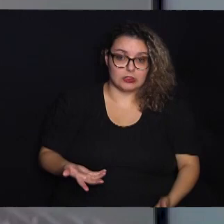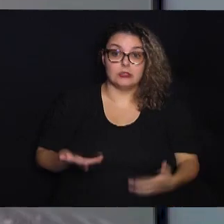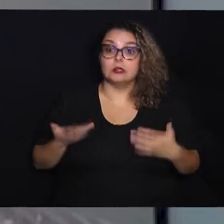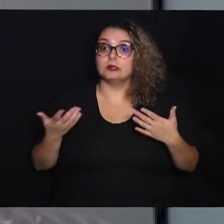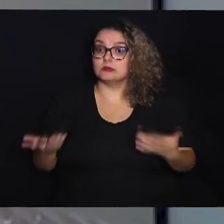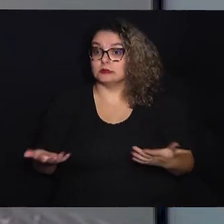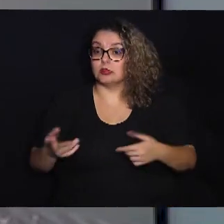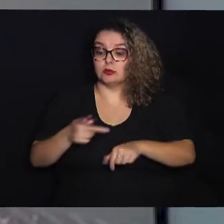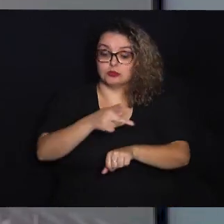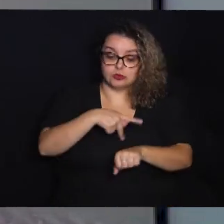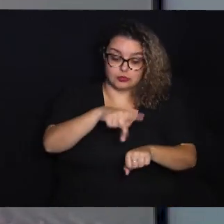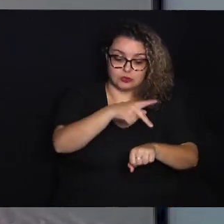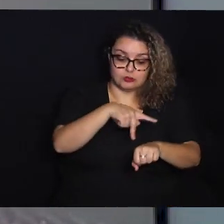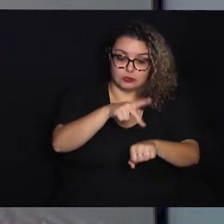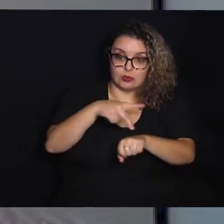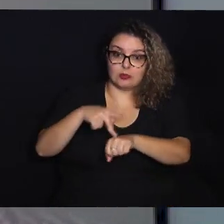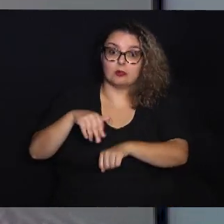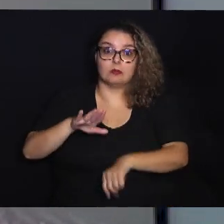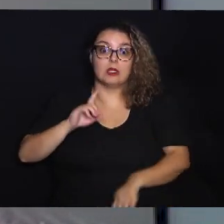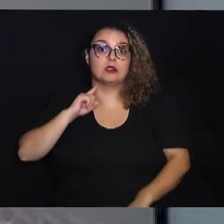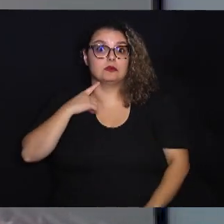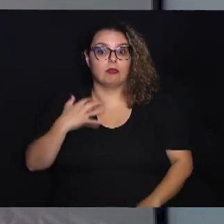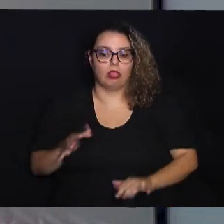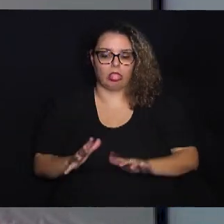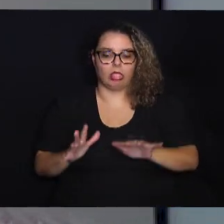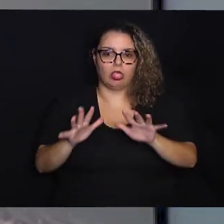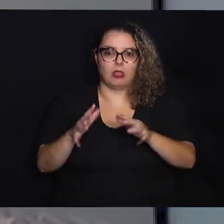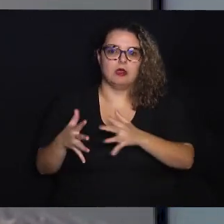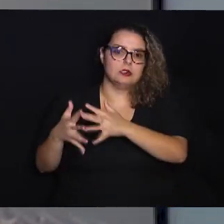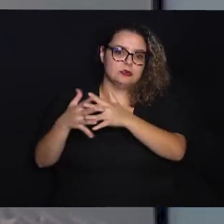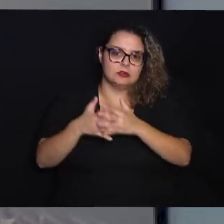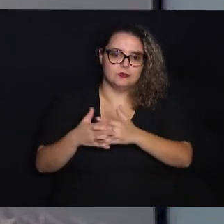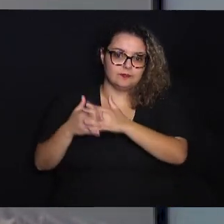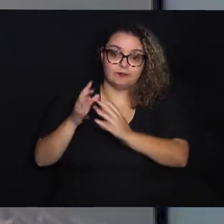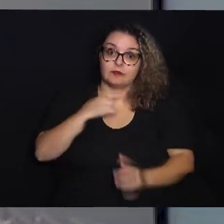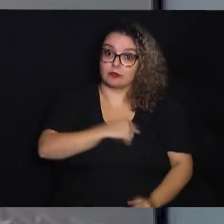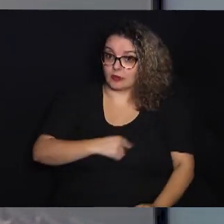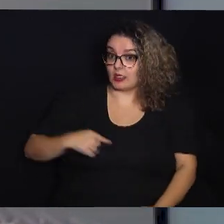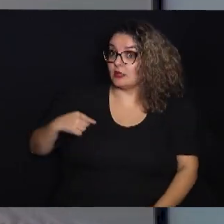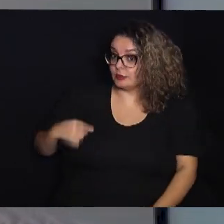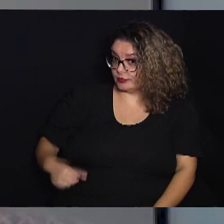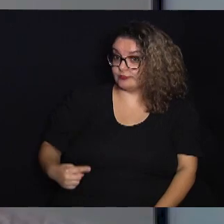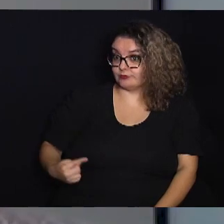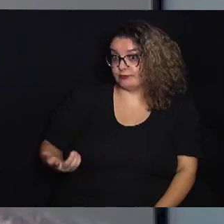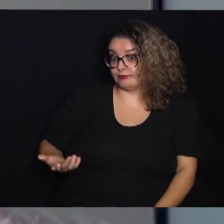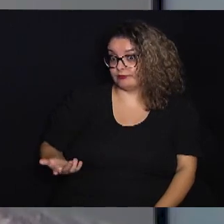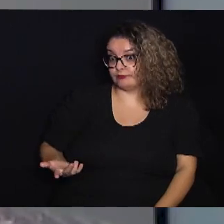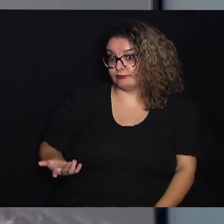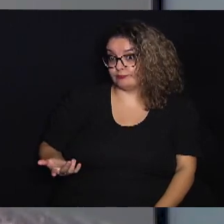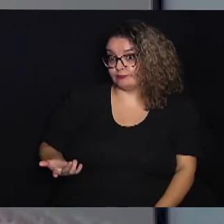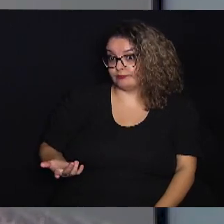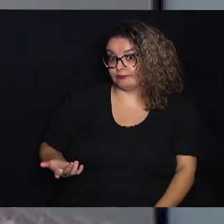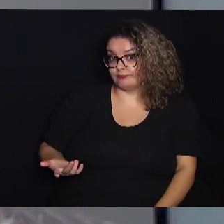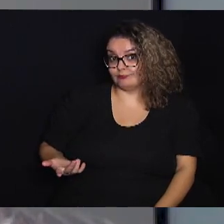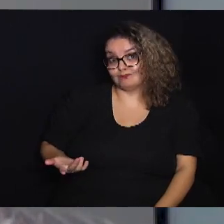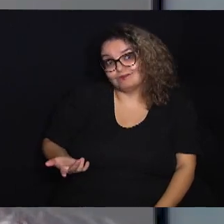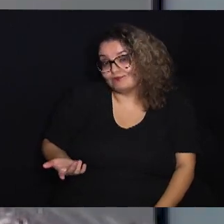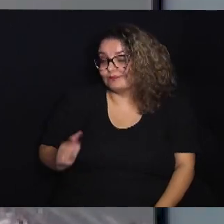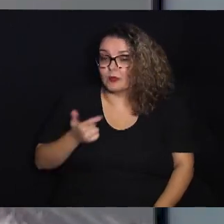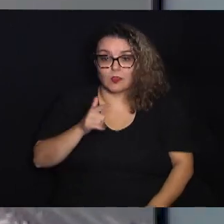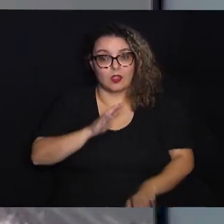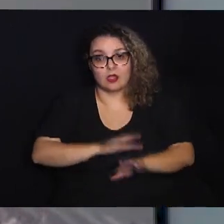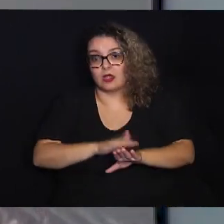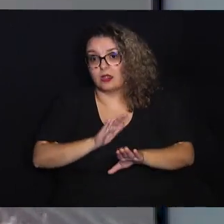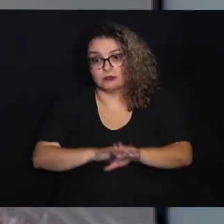Então, os países que mais poluem, né, Estados Unidos, China, eles